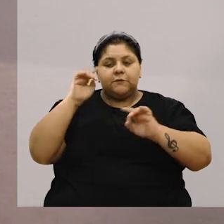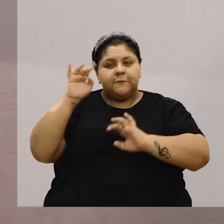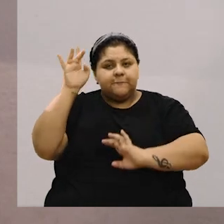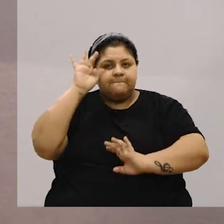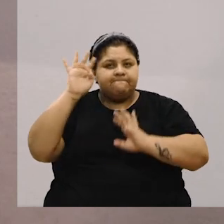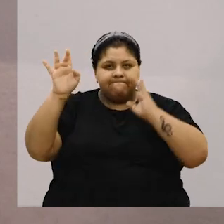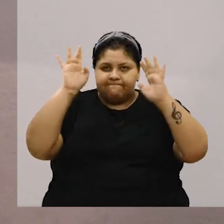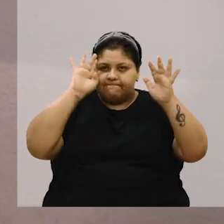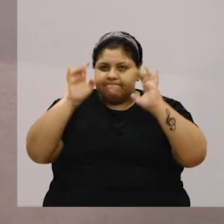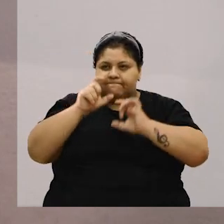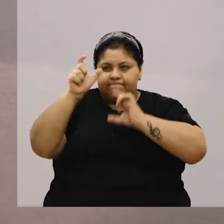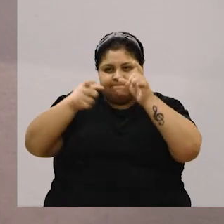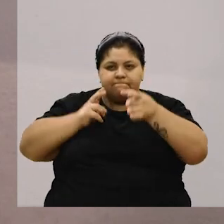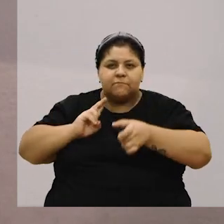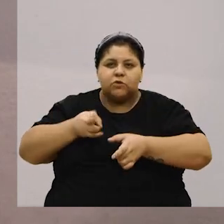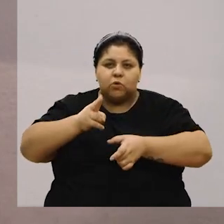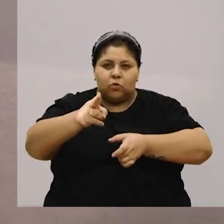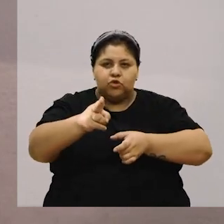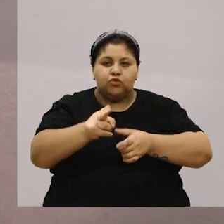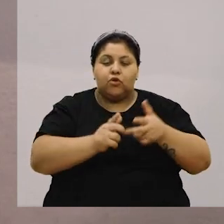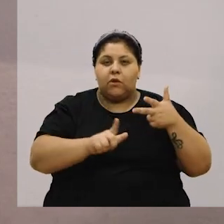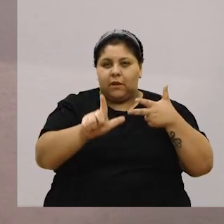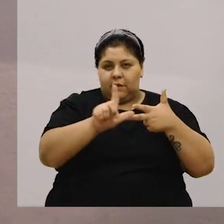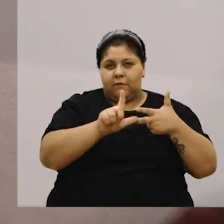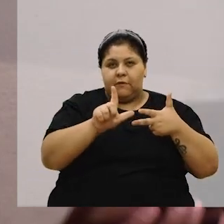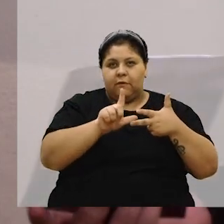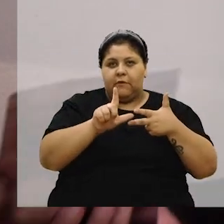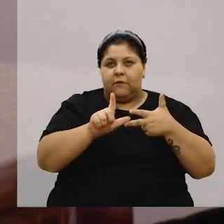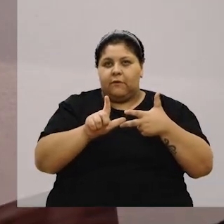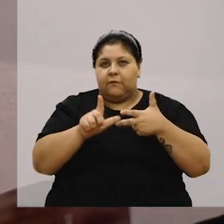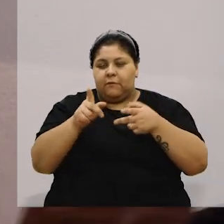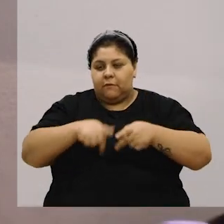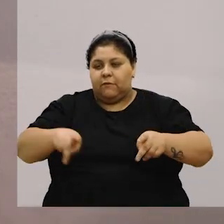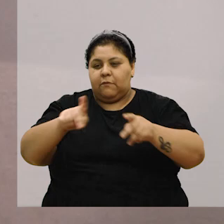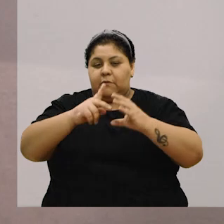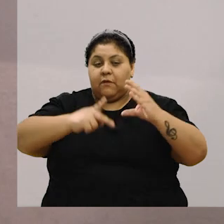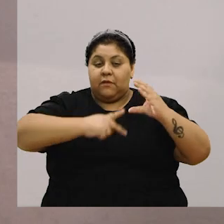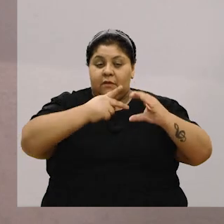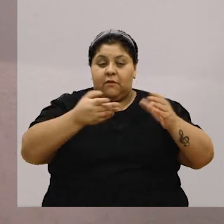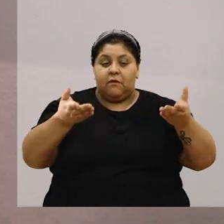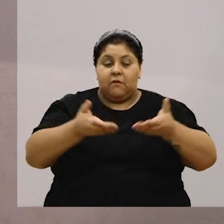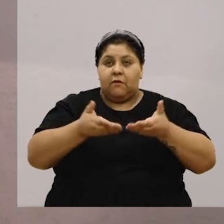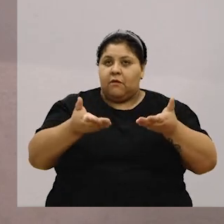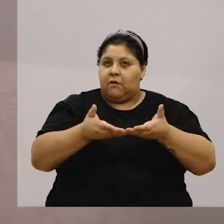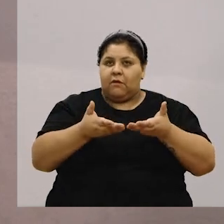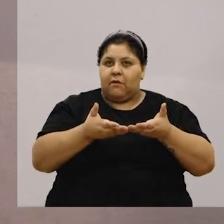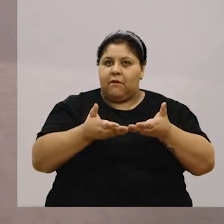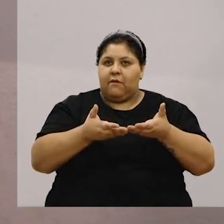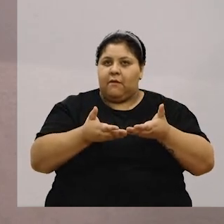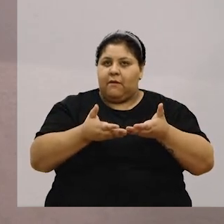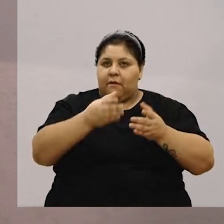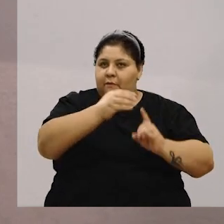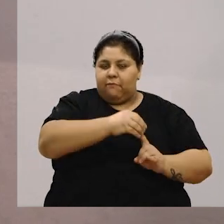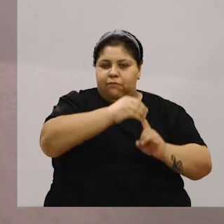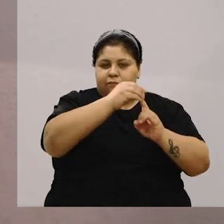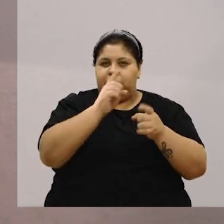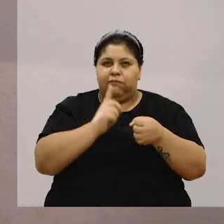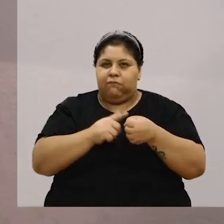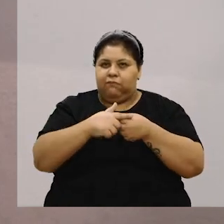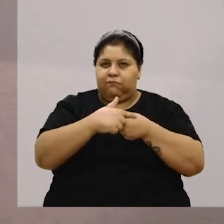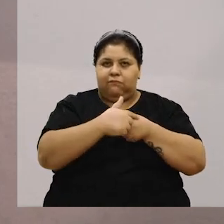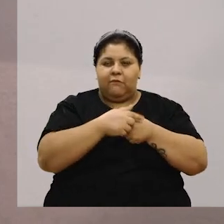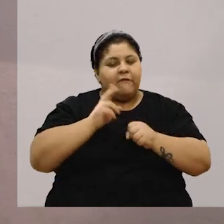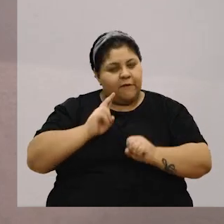imagino que todos queiram que o programa continue no âmbito do Legislativo e do canal público. A TV Câmara hoje é um patrimônio da cidade,